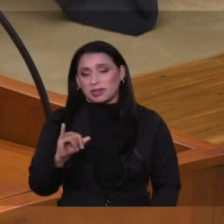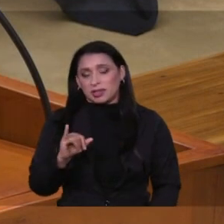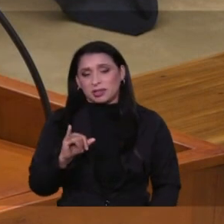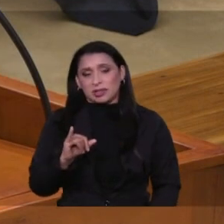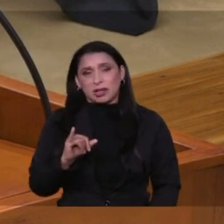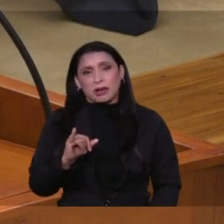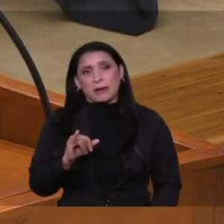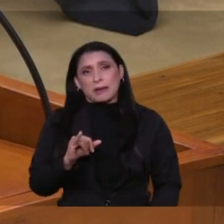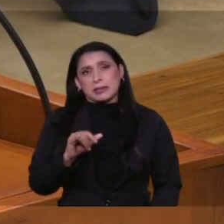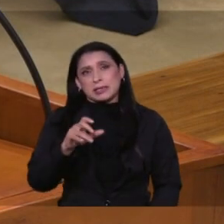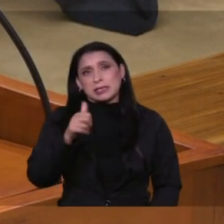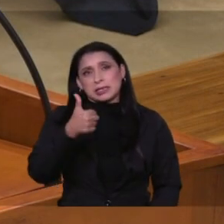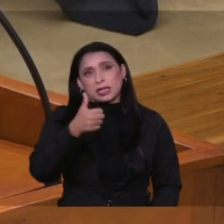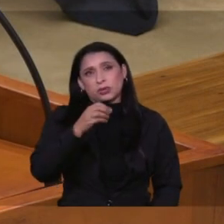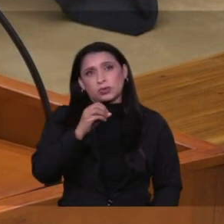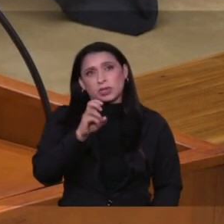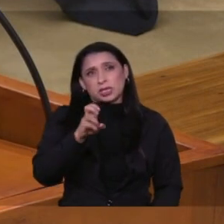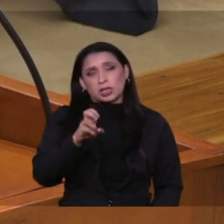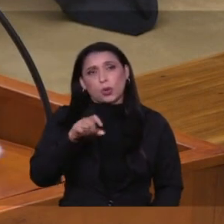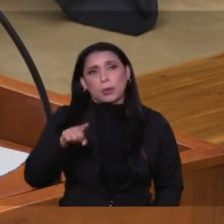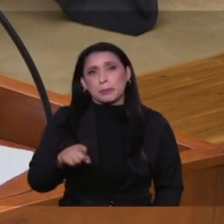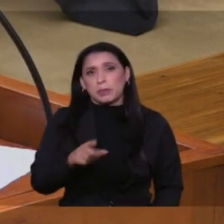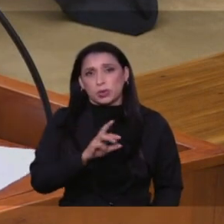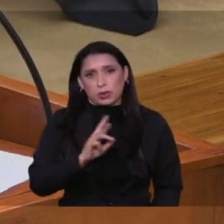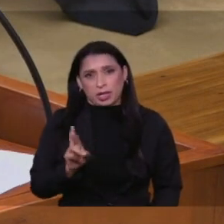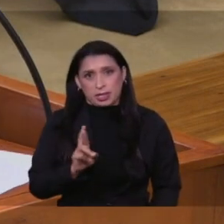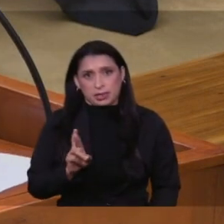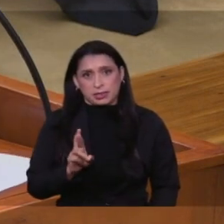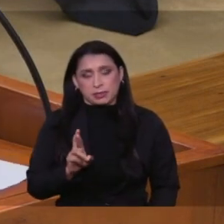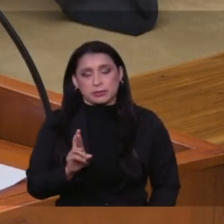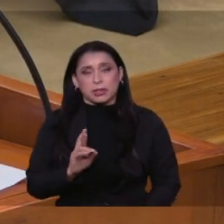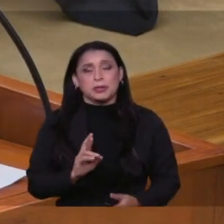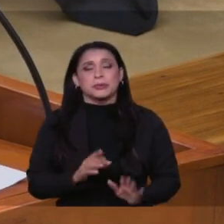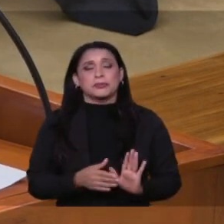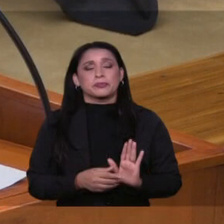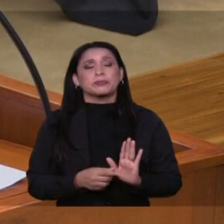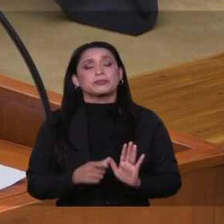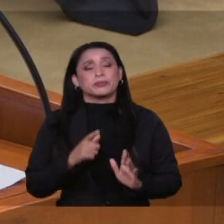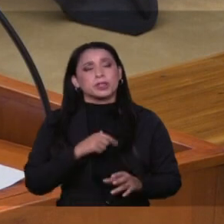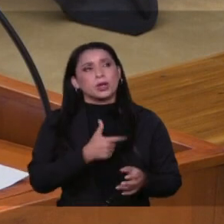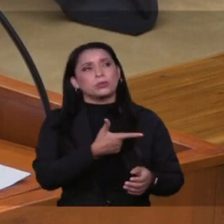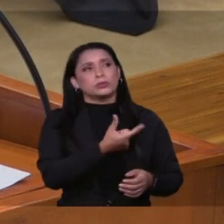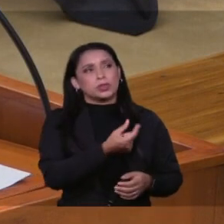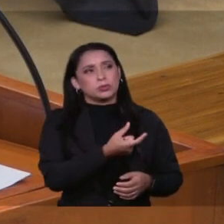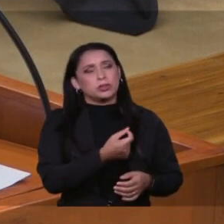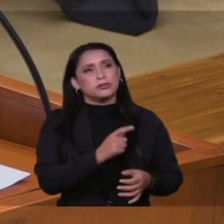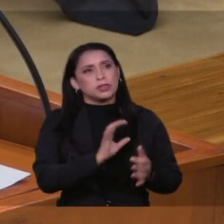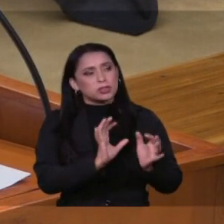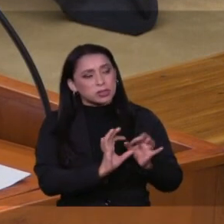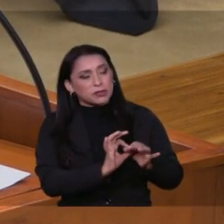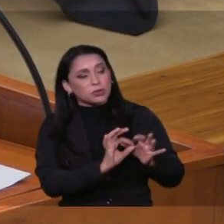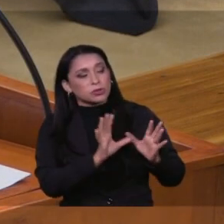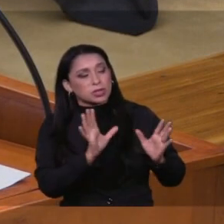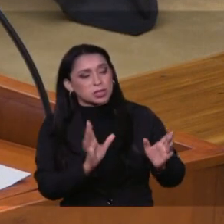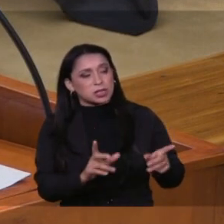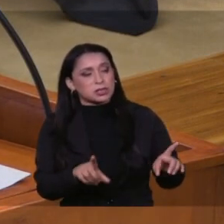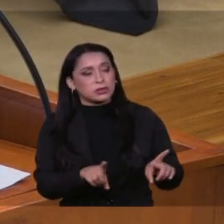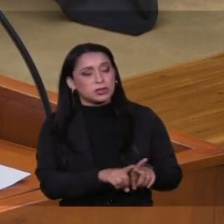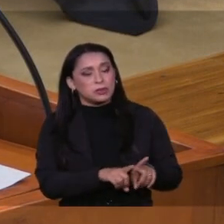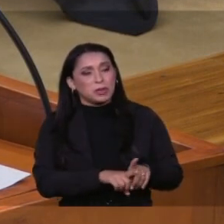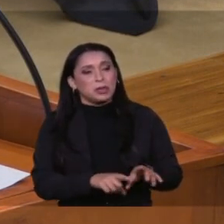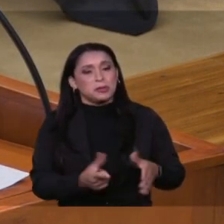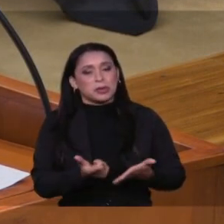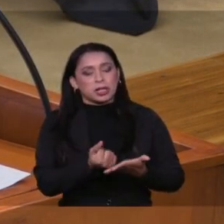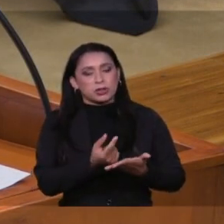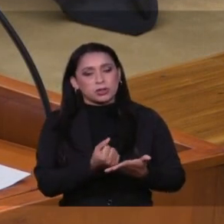mais de R$ 105 mil reais. Ainda, no ano de 2020, se observou a autorização para que os valores,